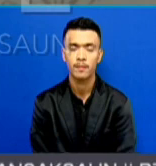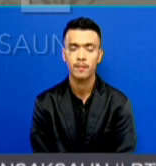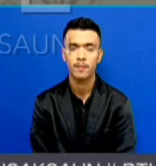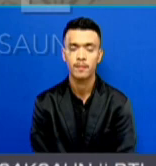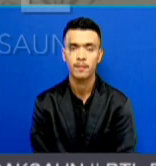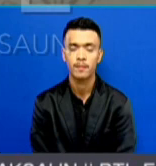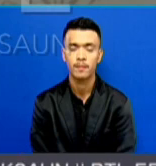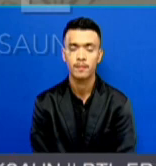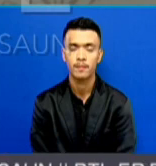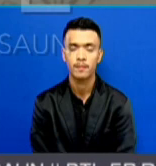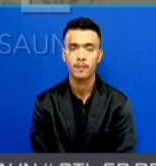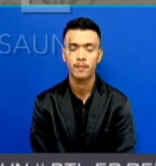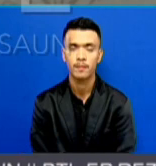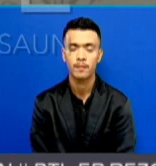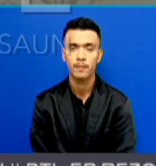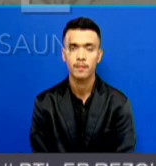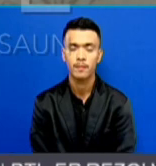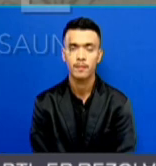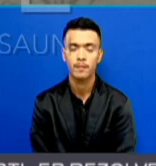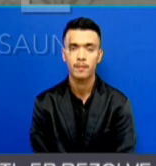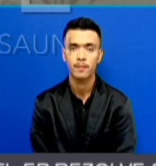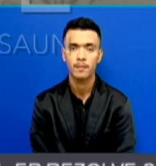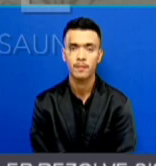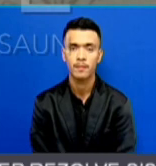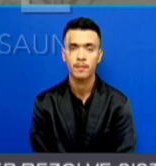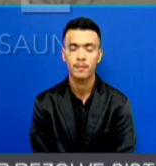very interested also to hear about